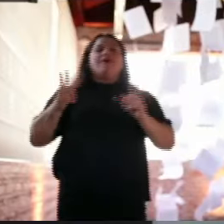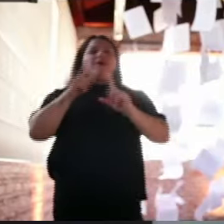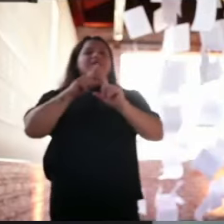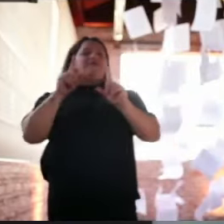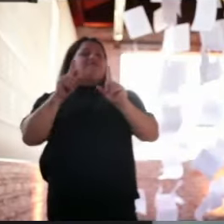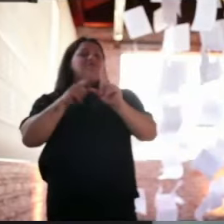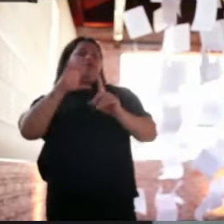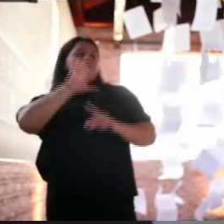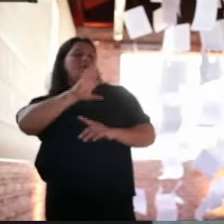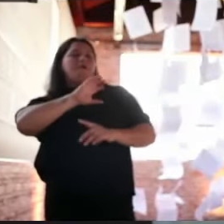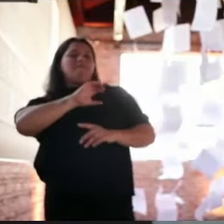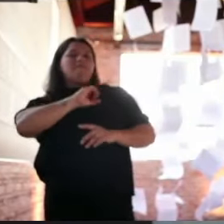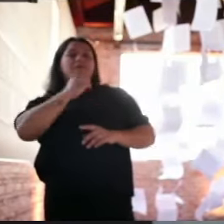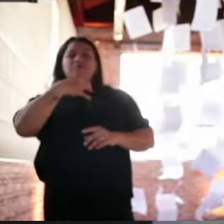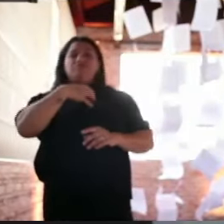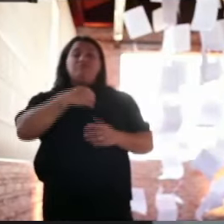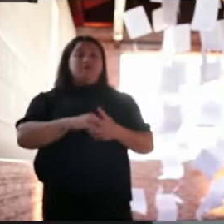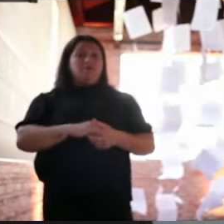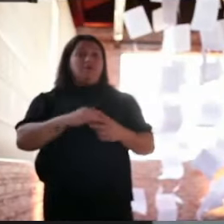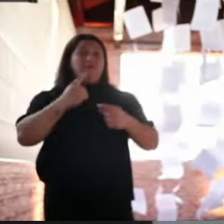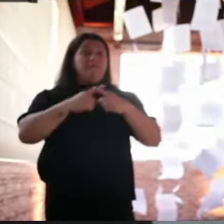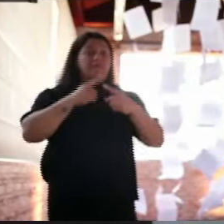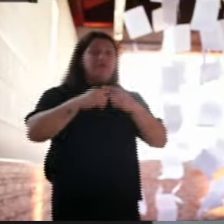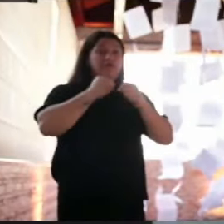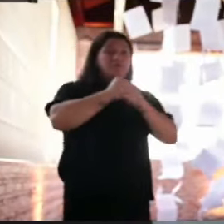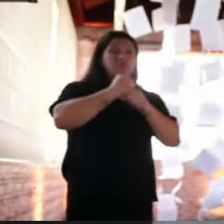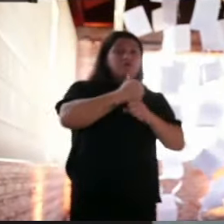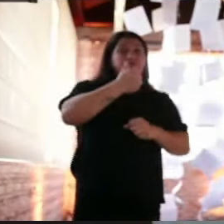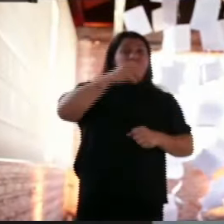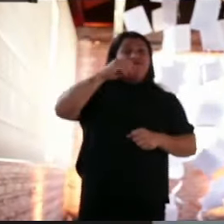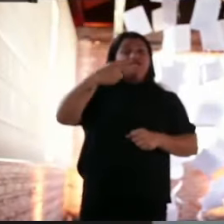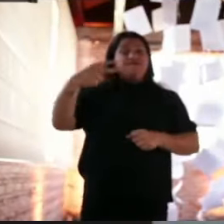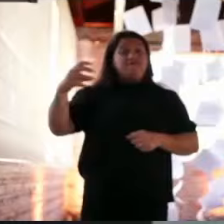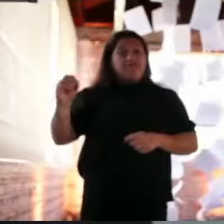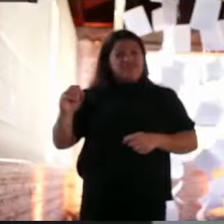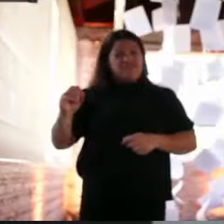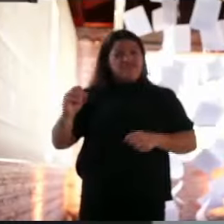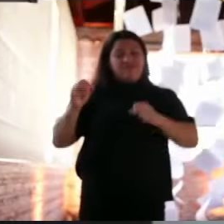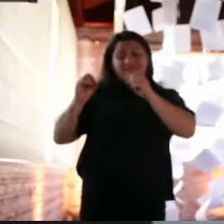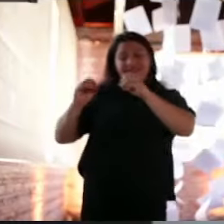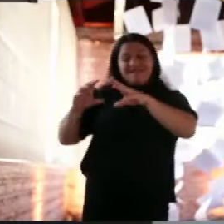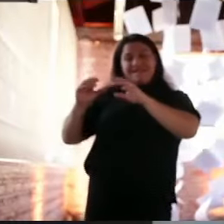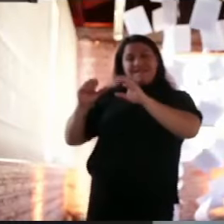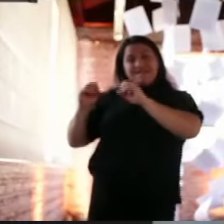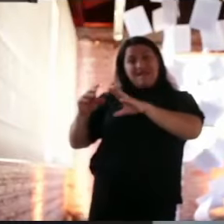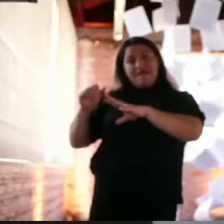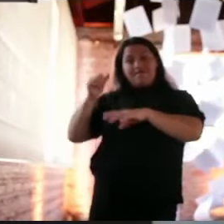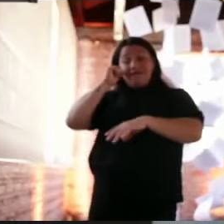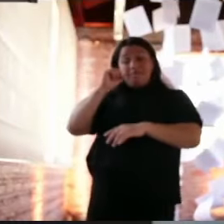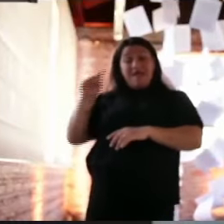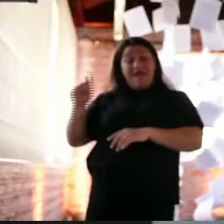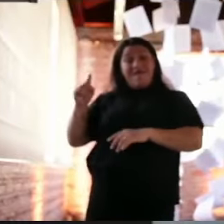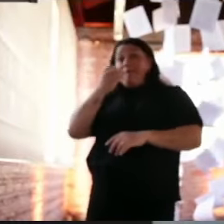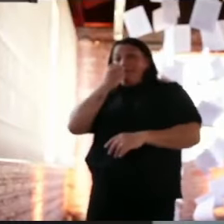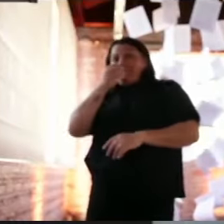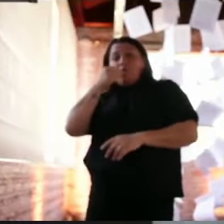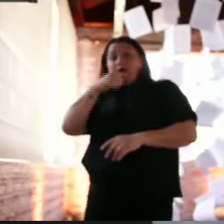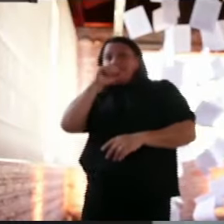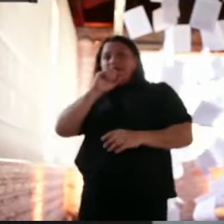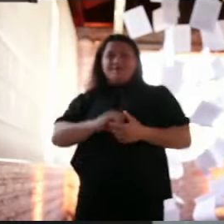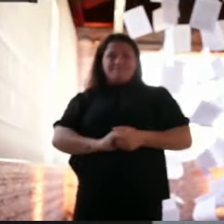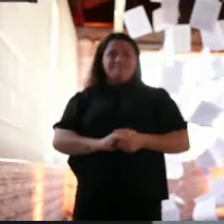é instintual como a partir dos anos 1920 a gente vai ter que ensinar essas mulheres a serem boas mães Olhe paradoxo